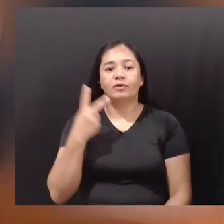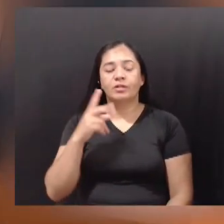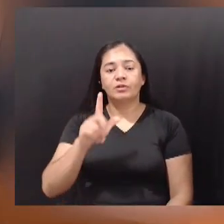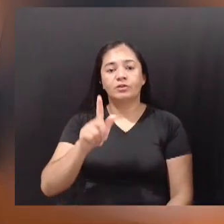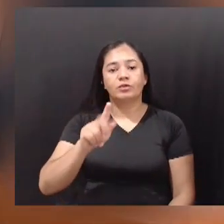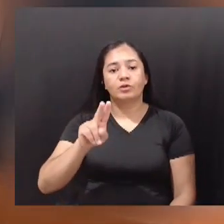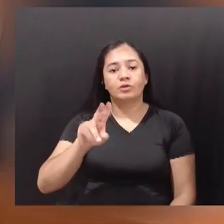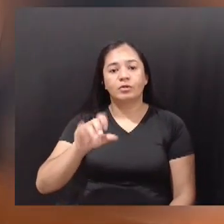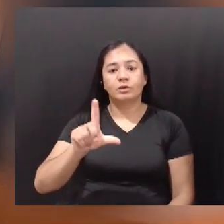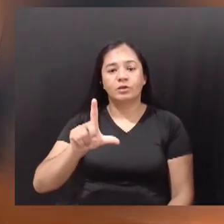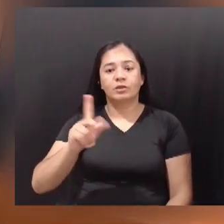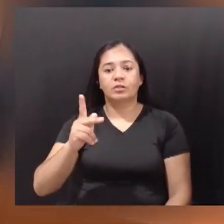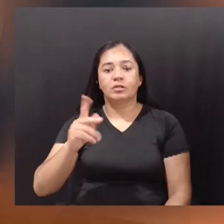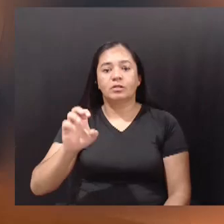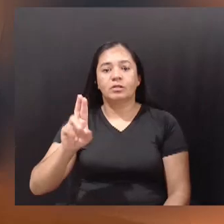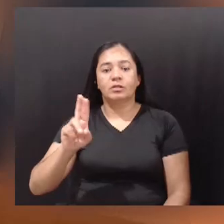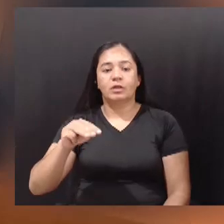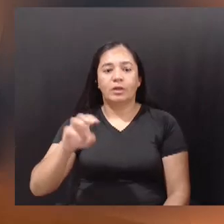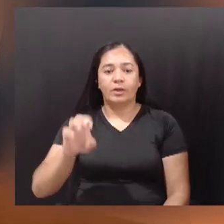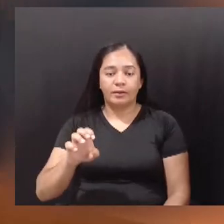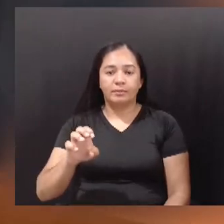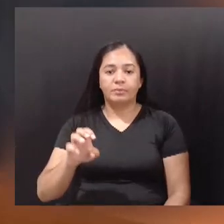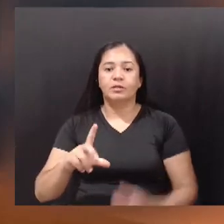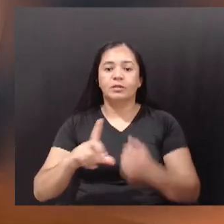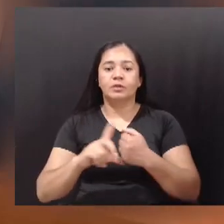artigos 2A e 2B à Lei